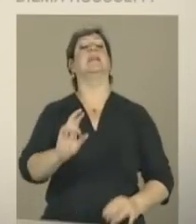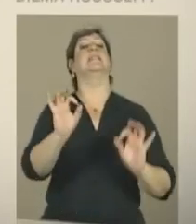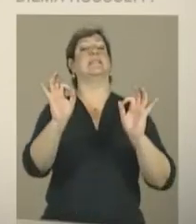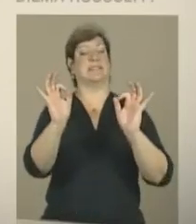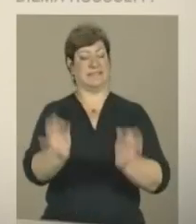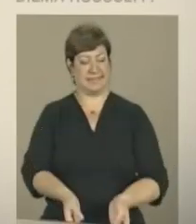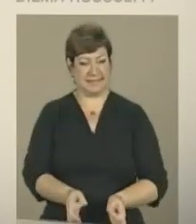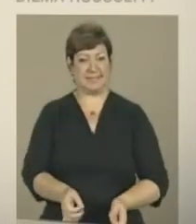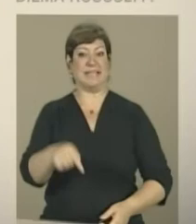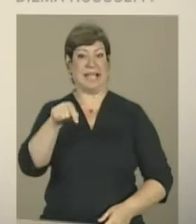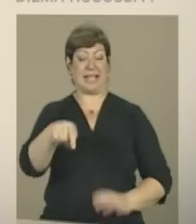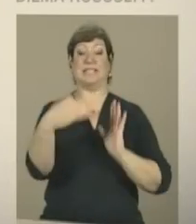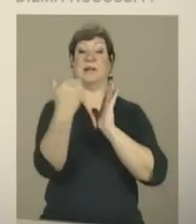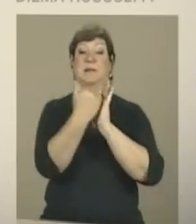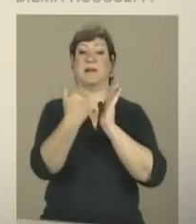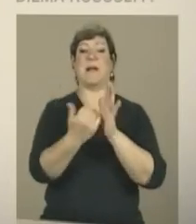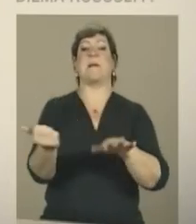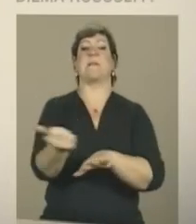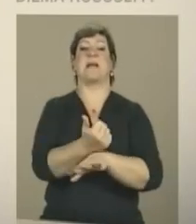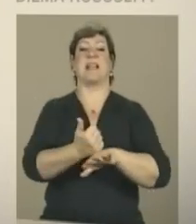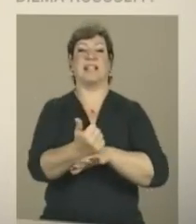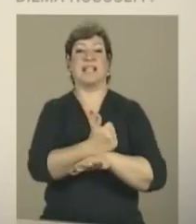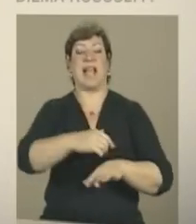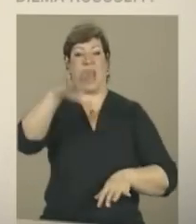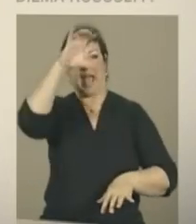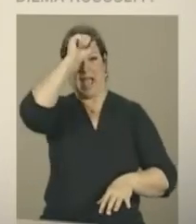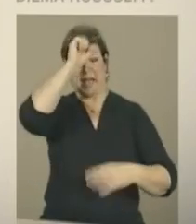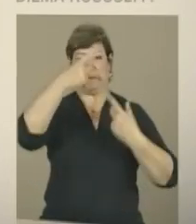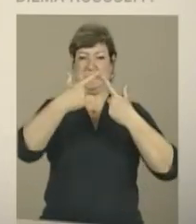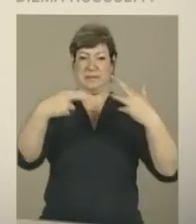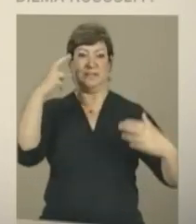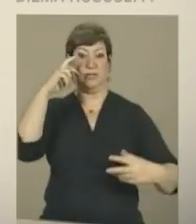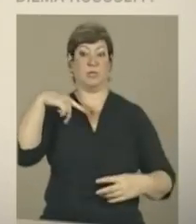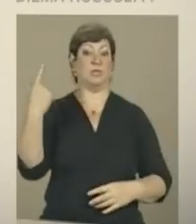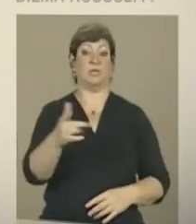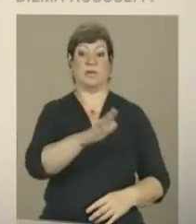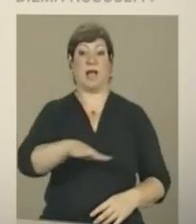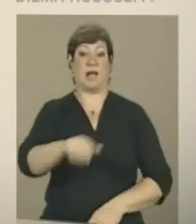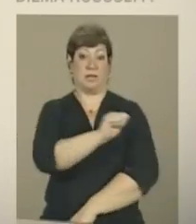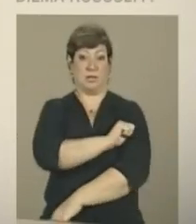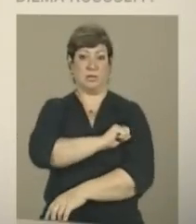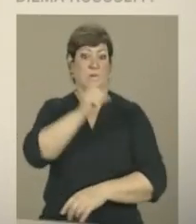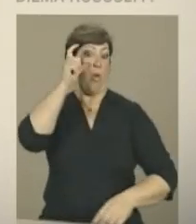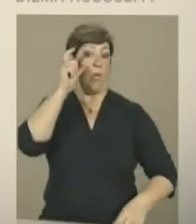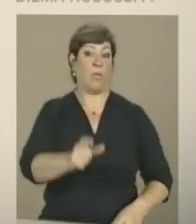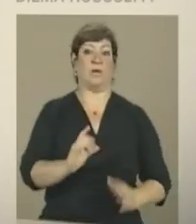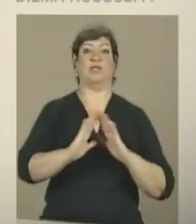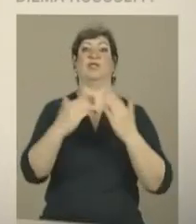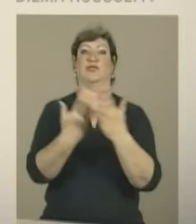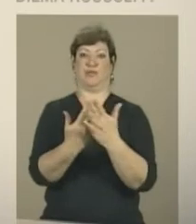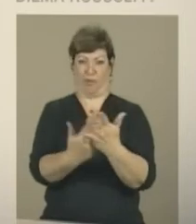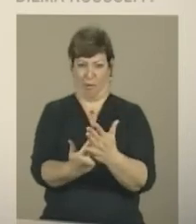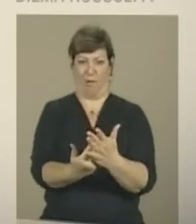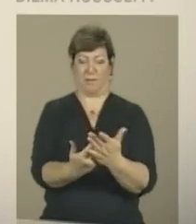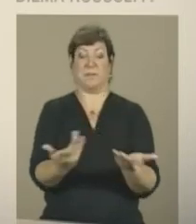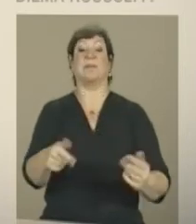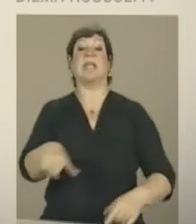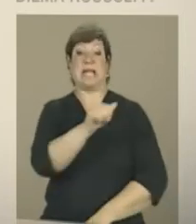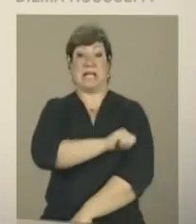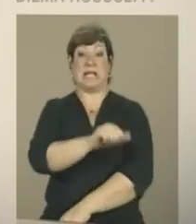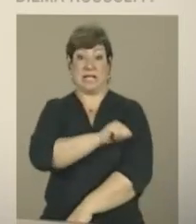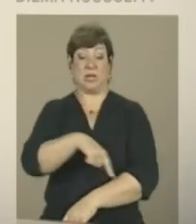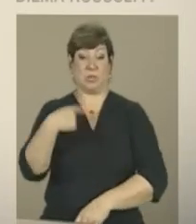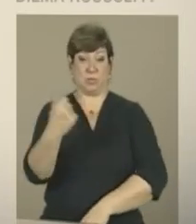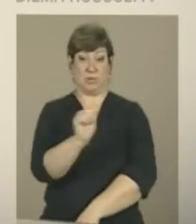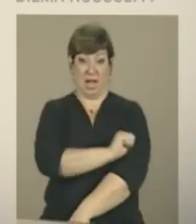importante do programa melhorar o aprendizado o interesse dos Estudantes pela escola no Rio de Janeiro por exemplo